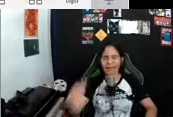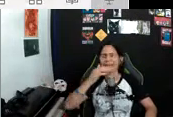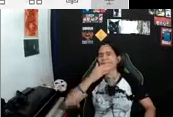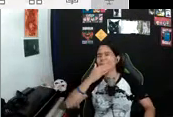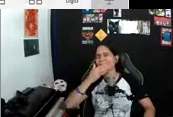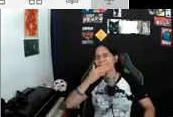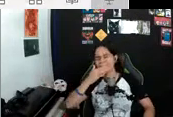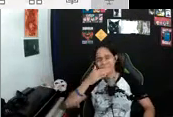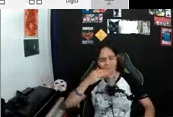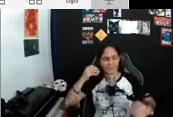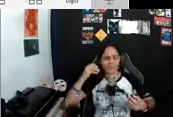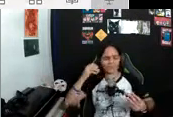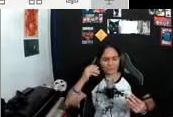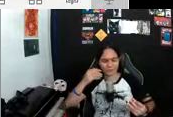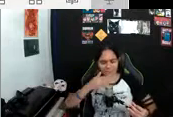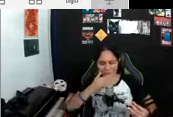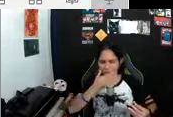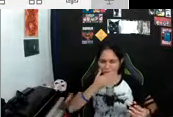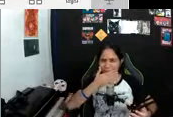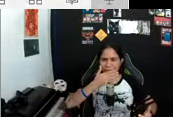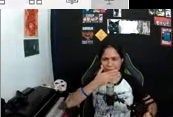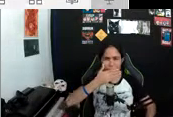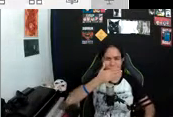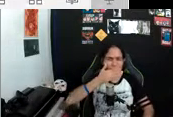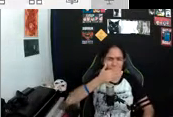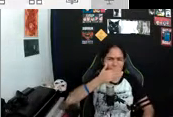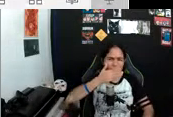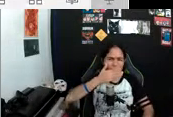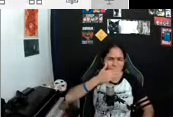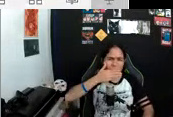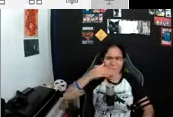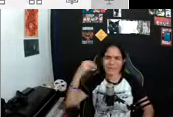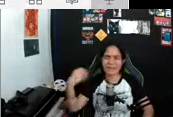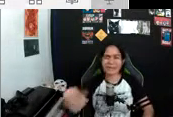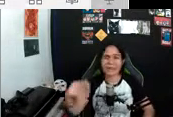enfermeiro... vou afastar isso aqui, eu estou levando choque.